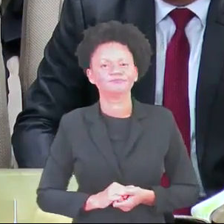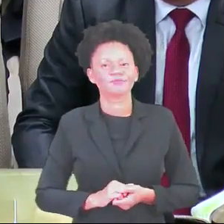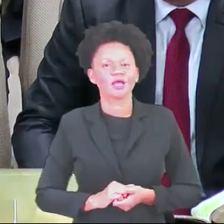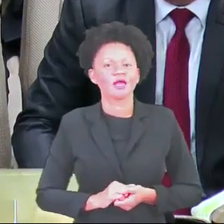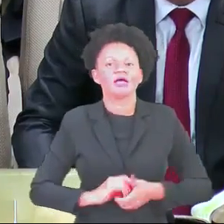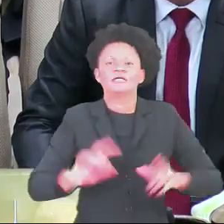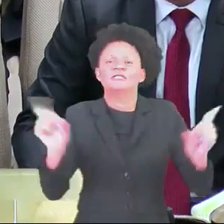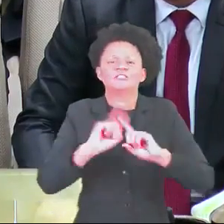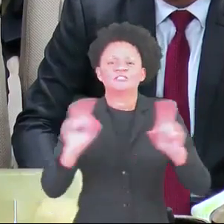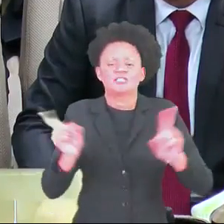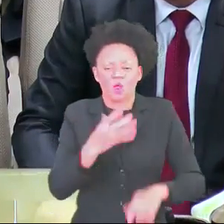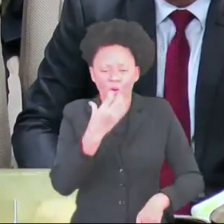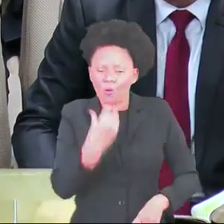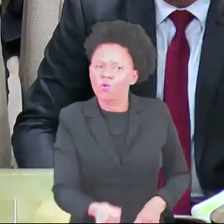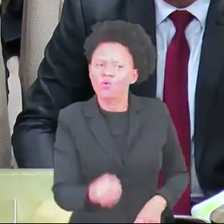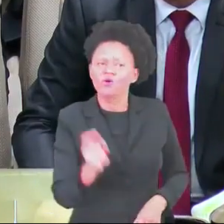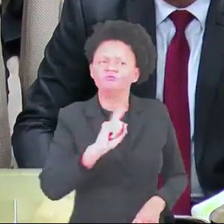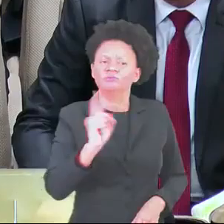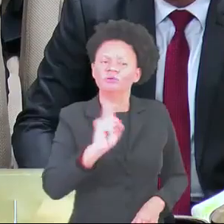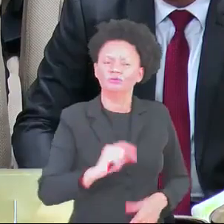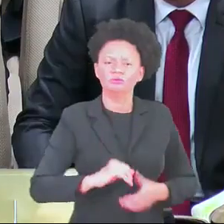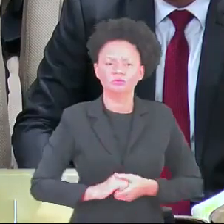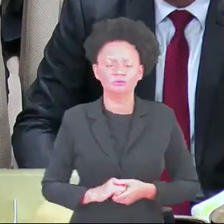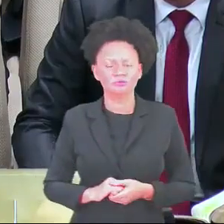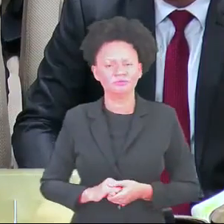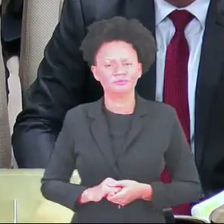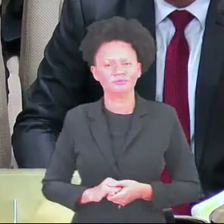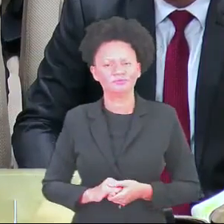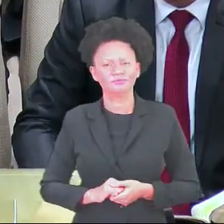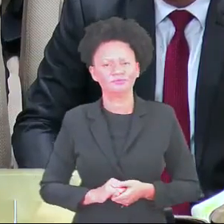Não se acovarde.